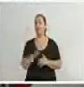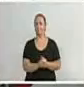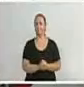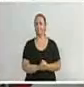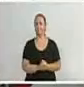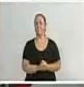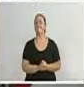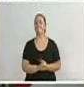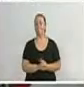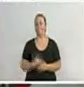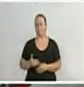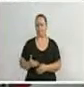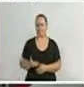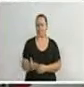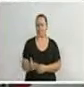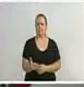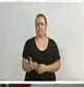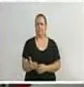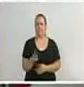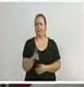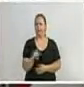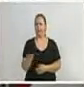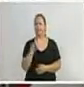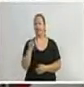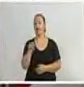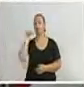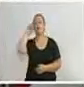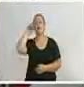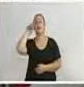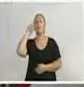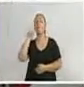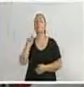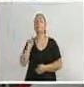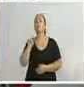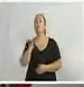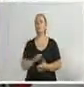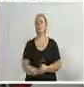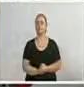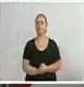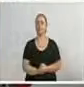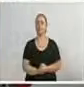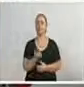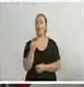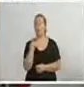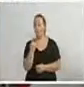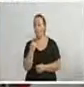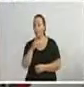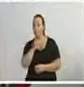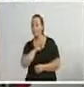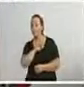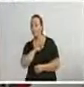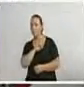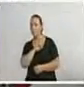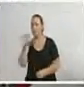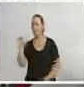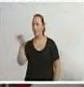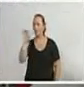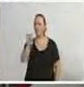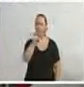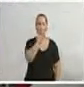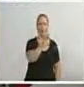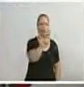logo, nós vamos ter necessidade, vereador Esmantal, de um policial para cada cidadão.